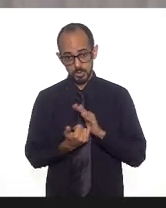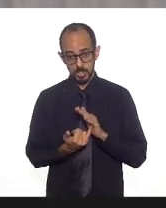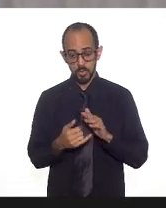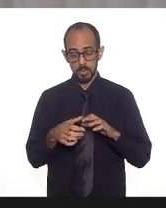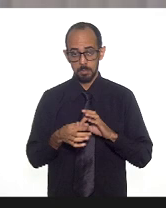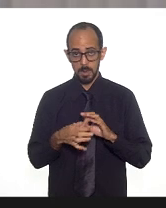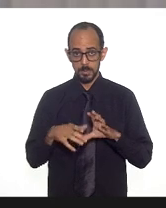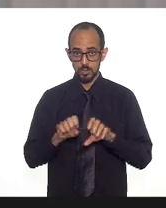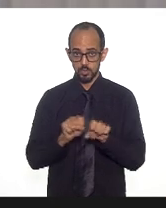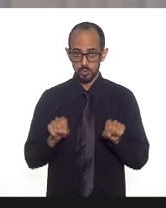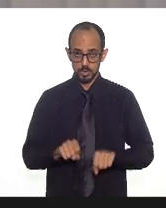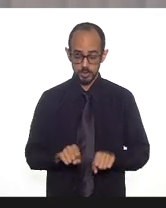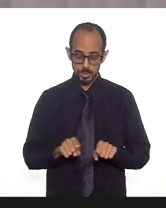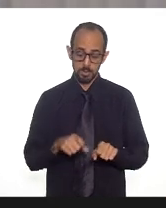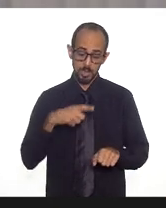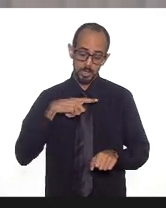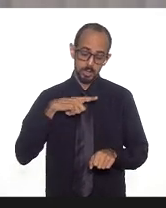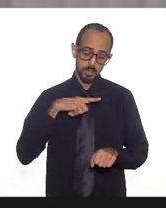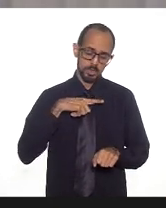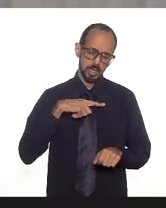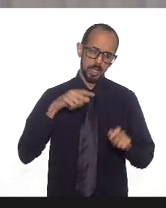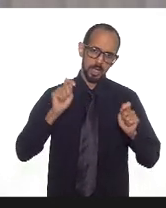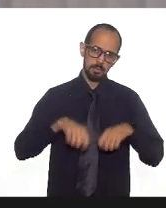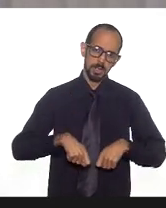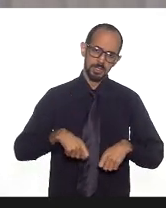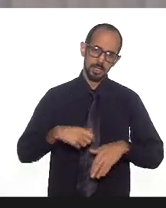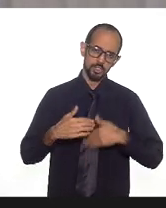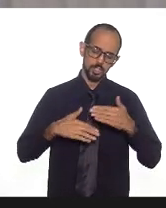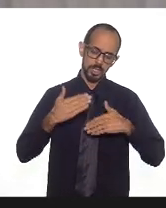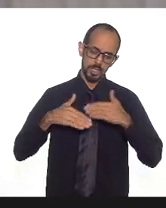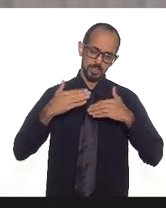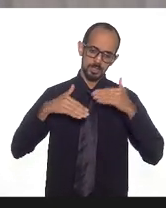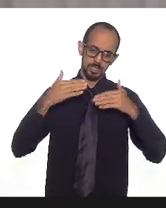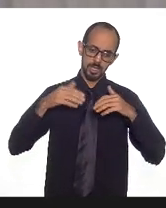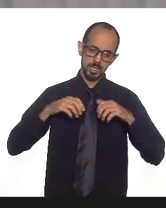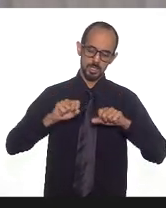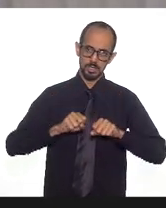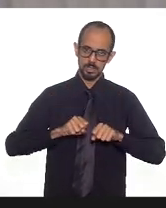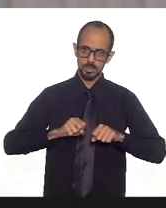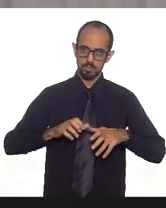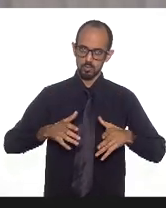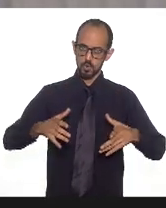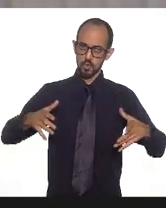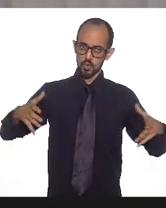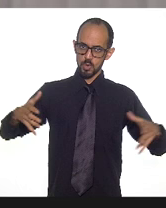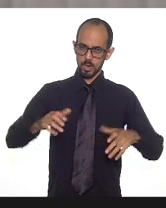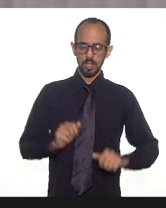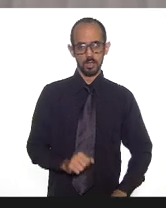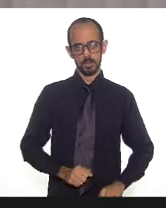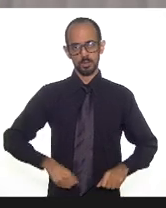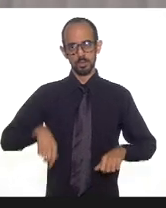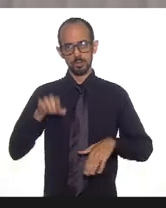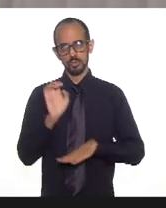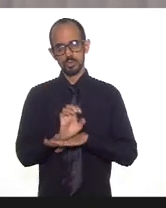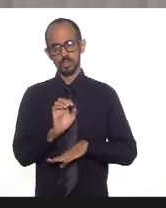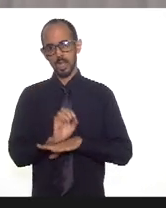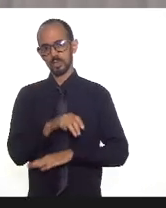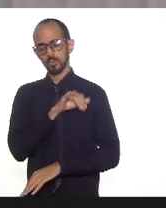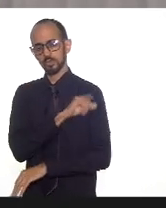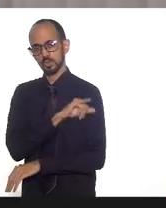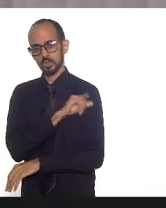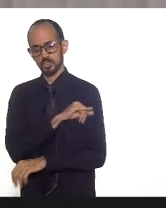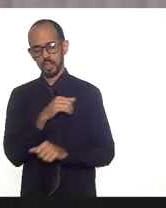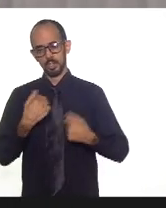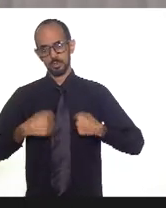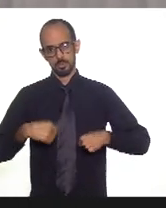sistema tenha a possibilidade de poder crescer e poder se desenvolver como o Estado do Rio de Janeiro